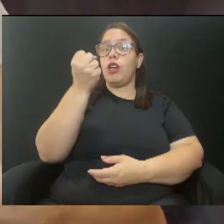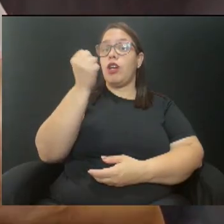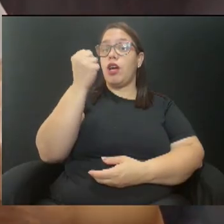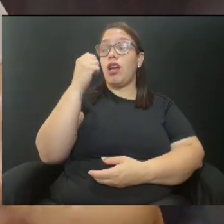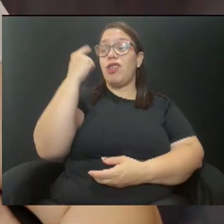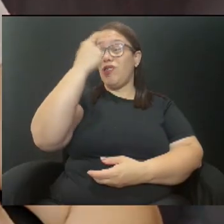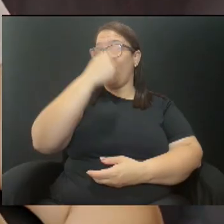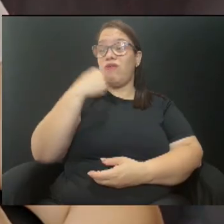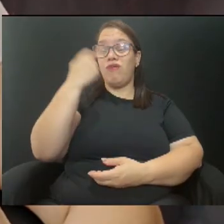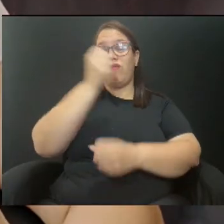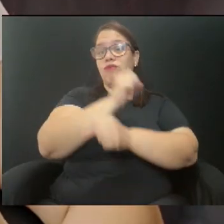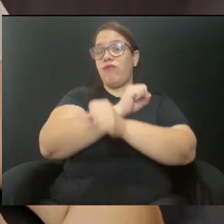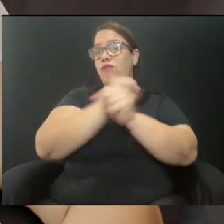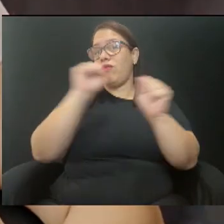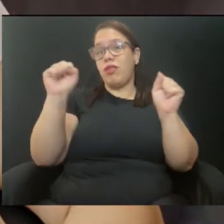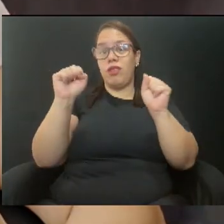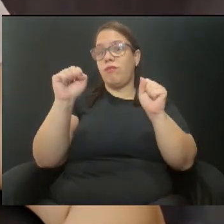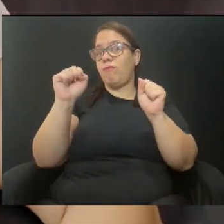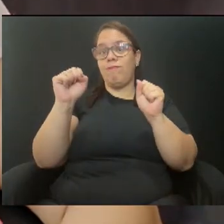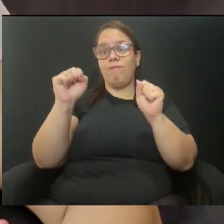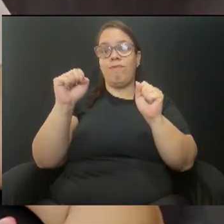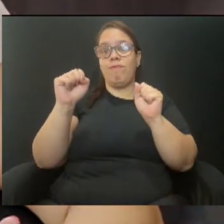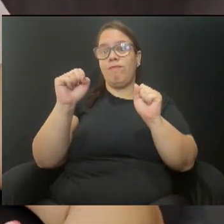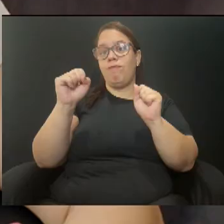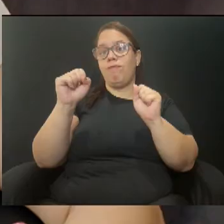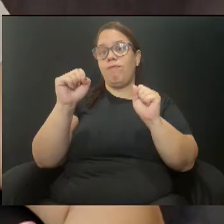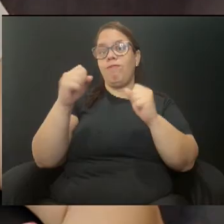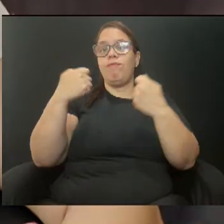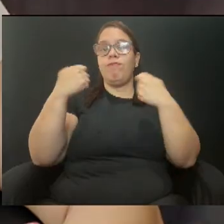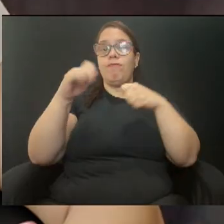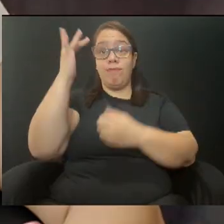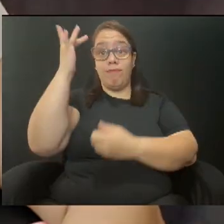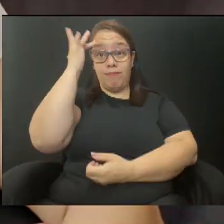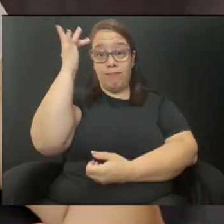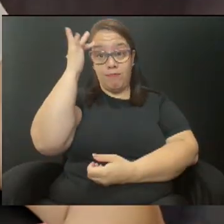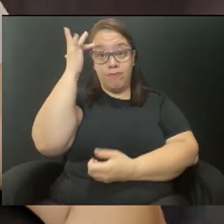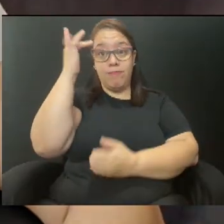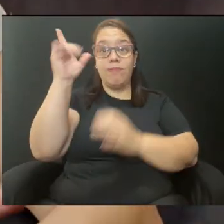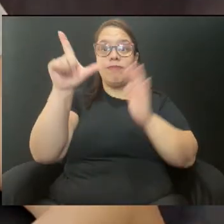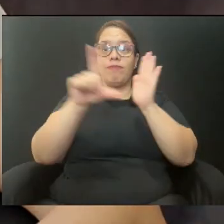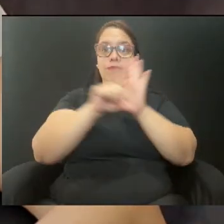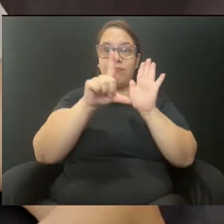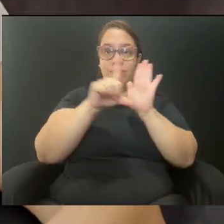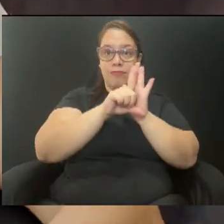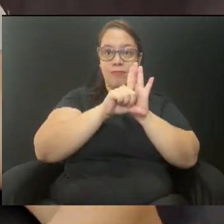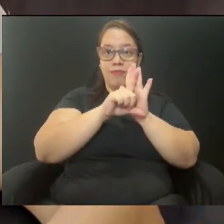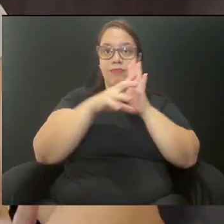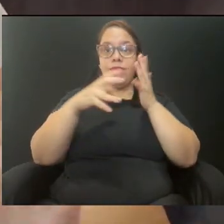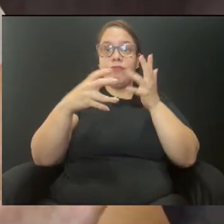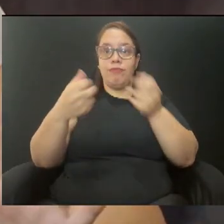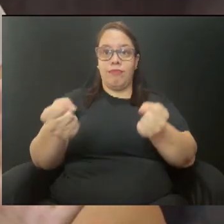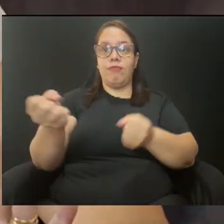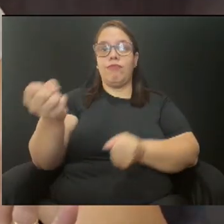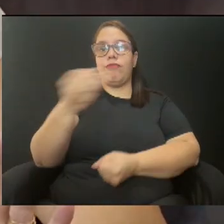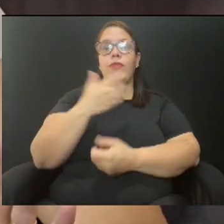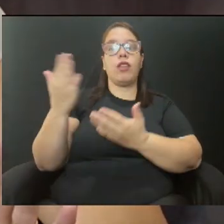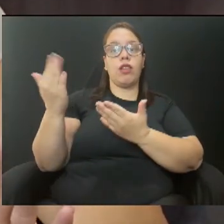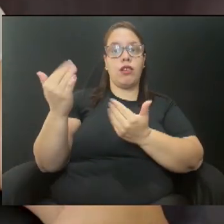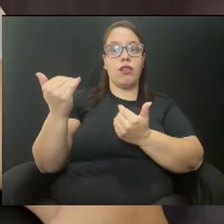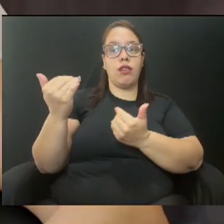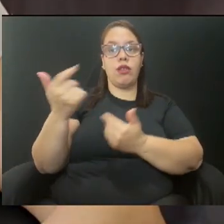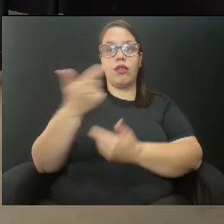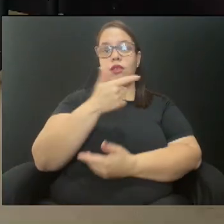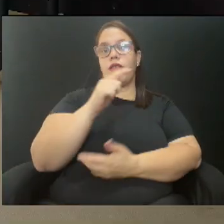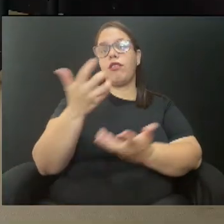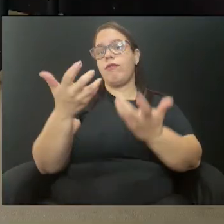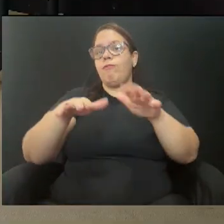né? Infelizmente, a gente precisa amadurecer mais a legislação para poder abraçar esse novo jovem que não está querendo entrar no mercado de